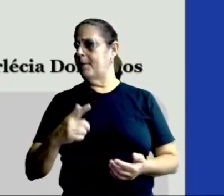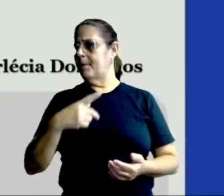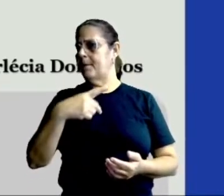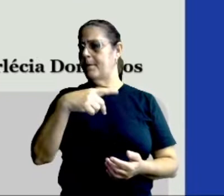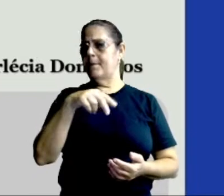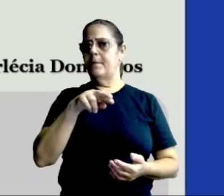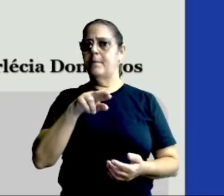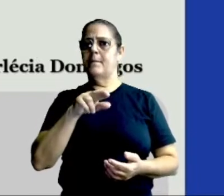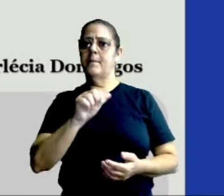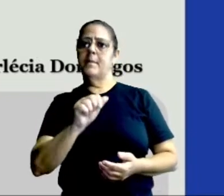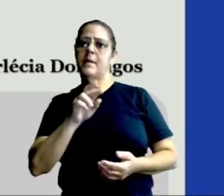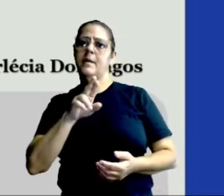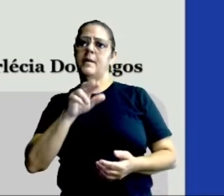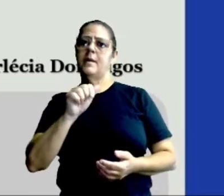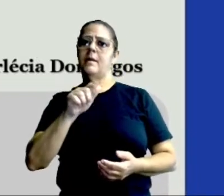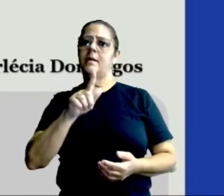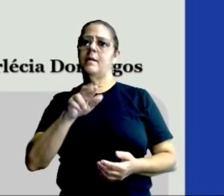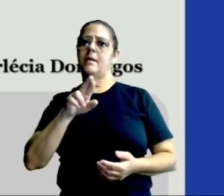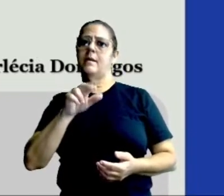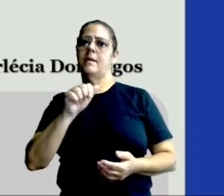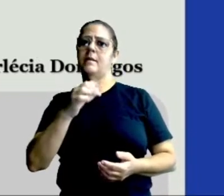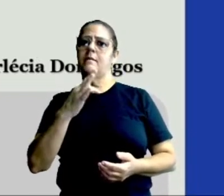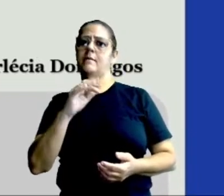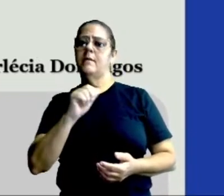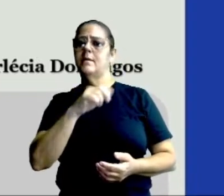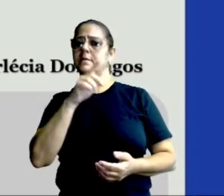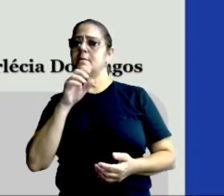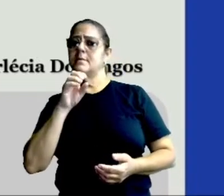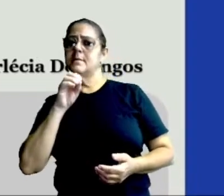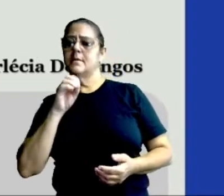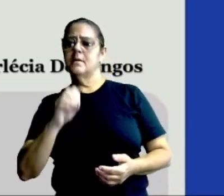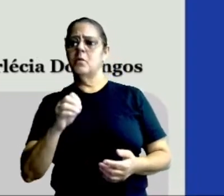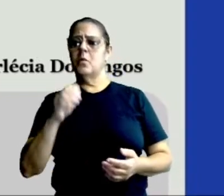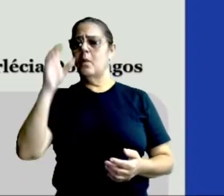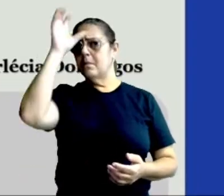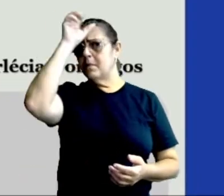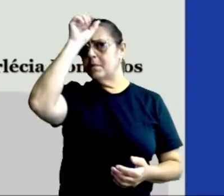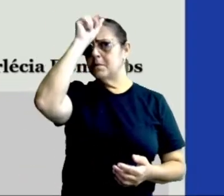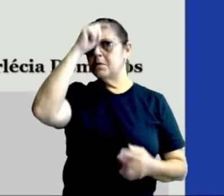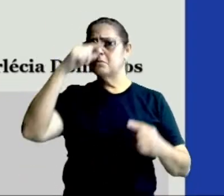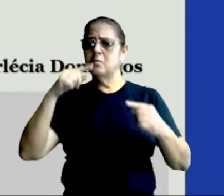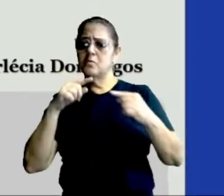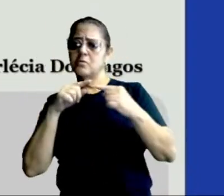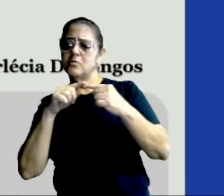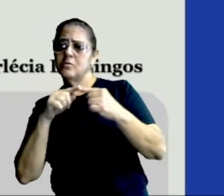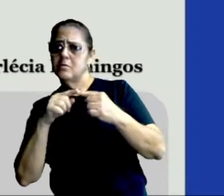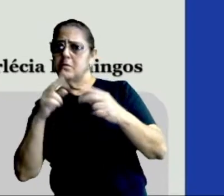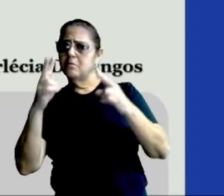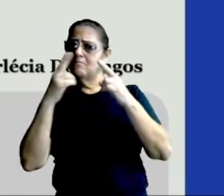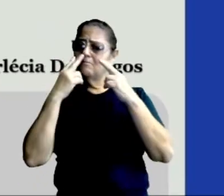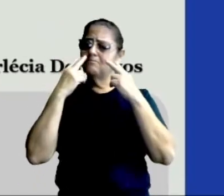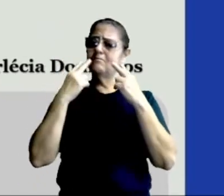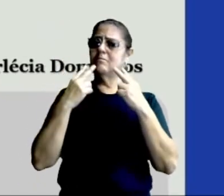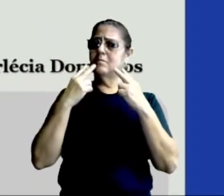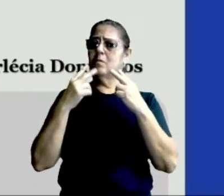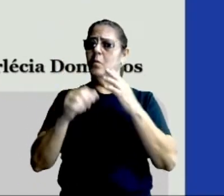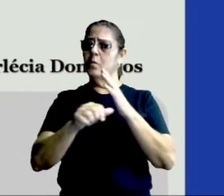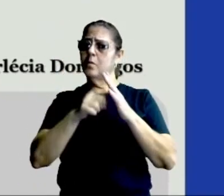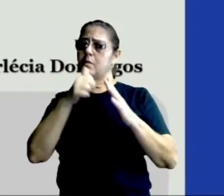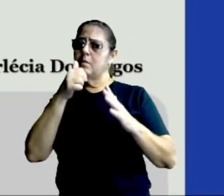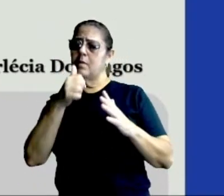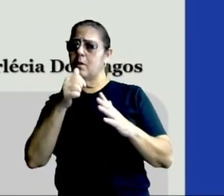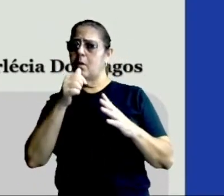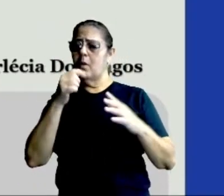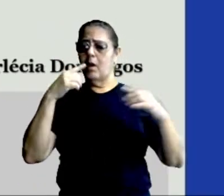hoje é um nós temos objetivos de aprendizagem Quais são esses objetivos então preste bem atenção porque o